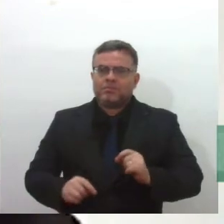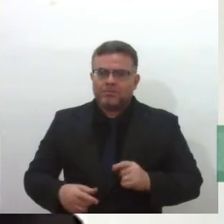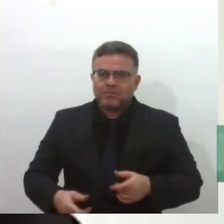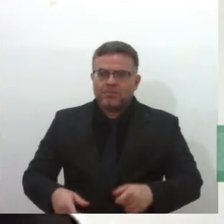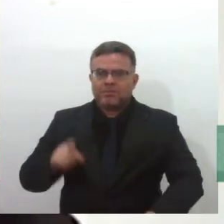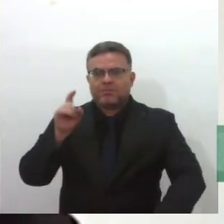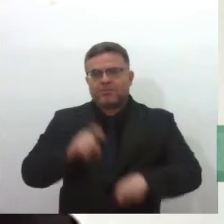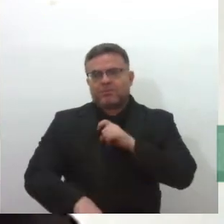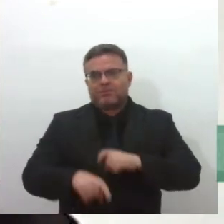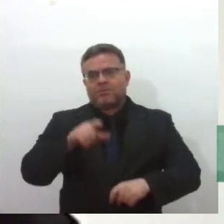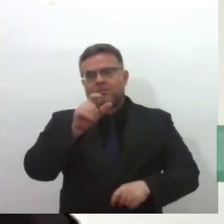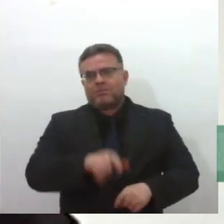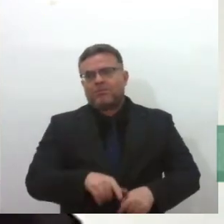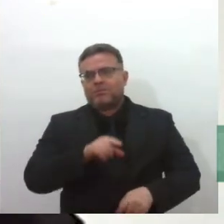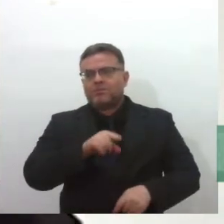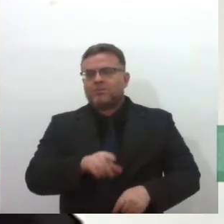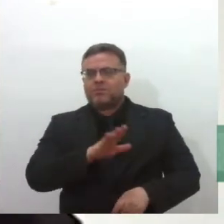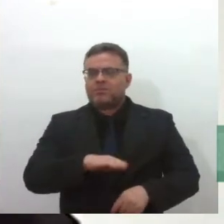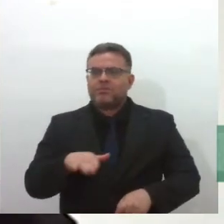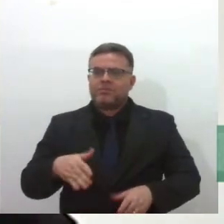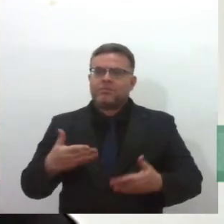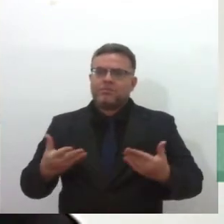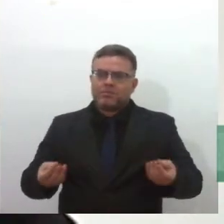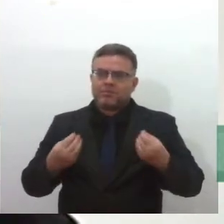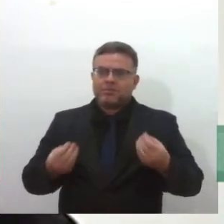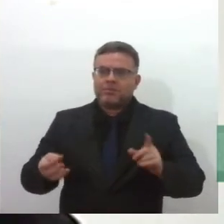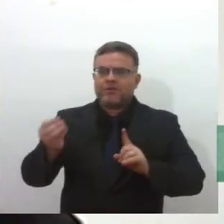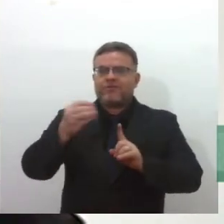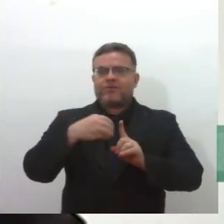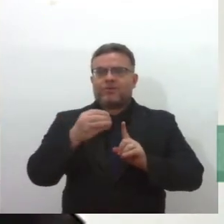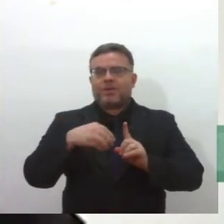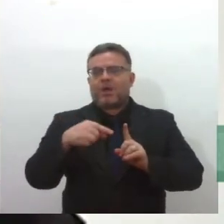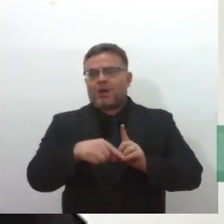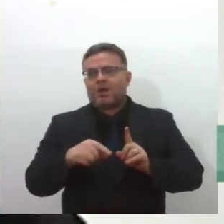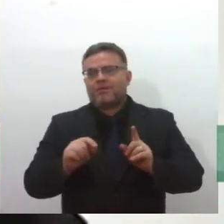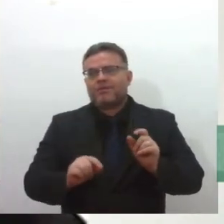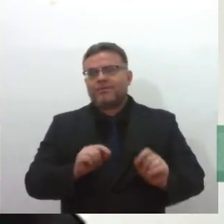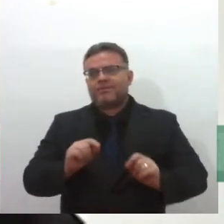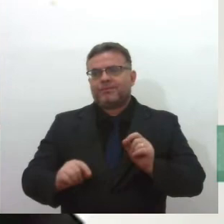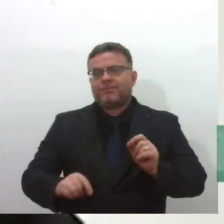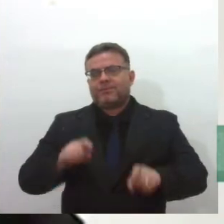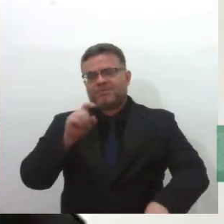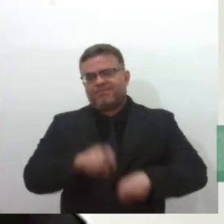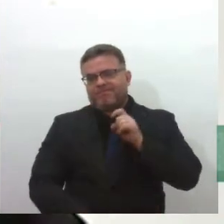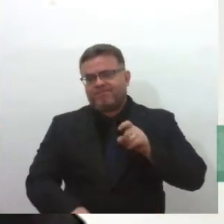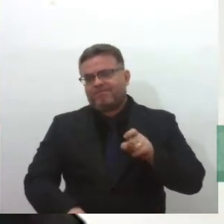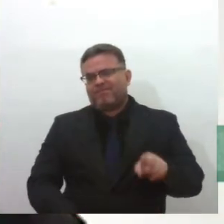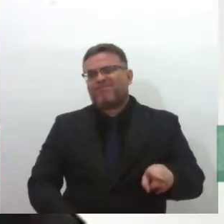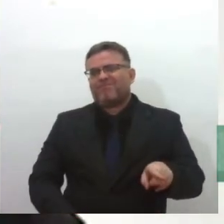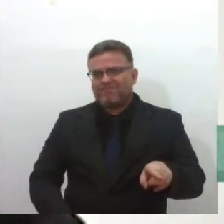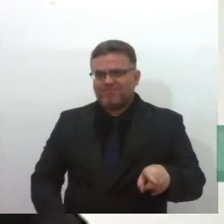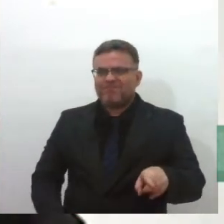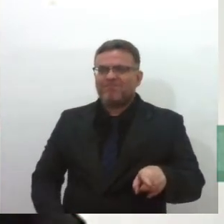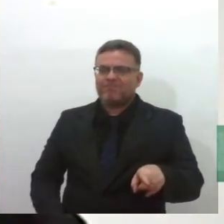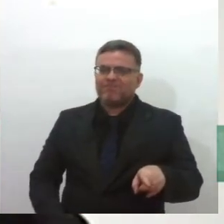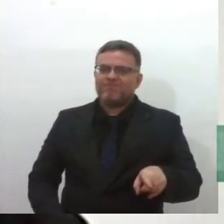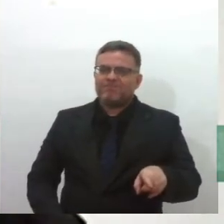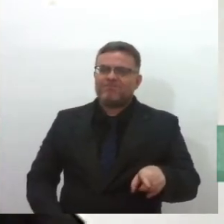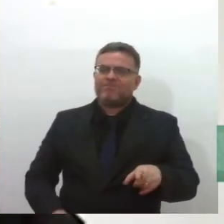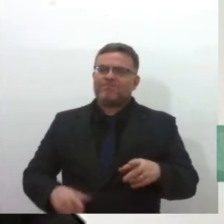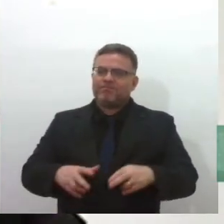de vulnerável, trazendo ali uma questão que é de interesse taxativo da tutela das liberdades sexuais,